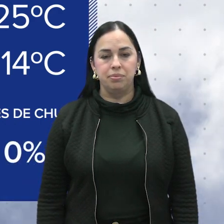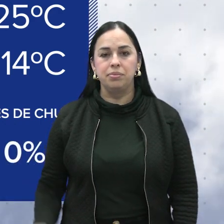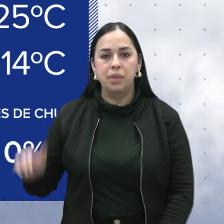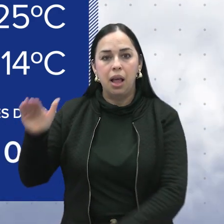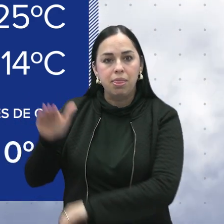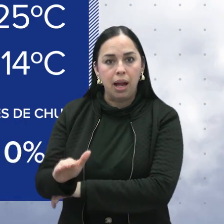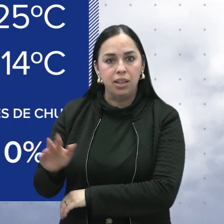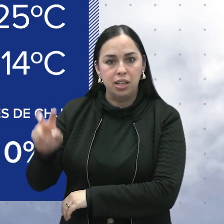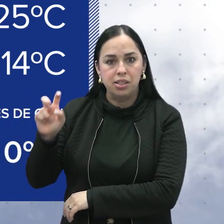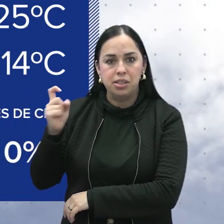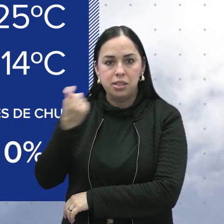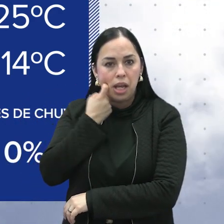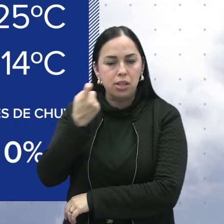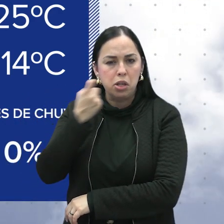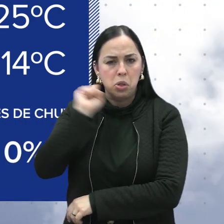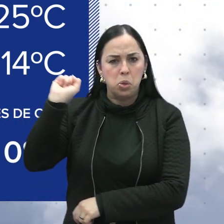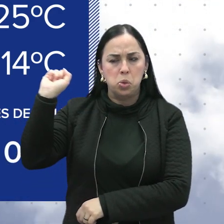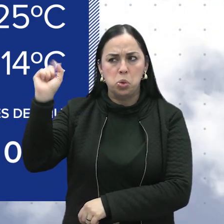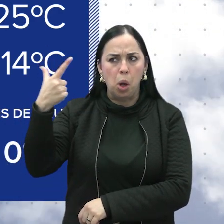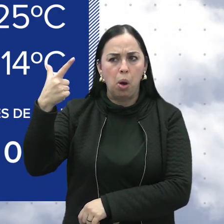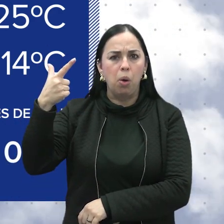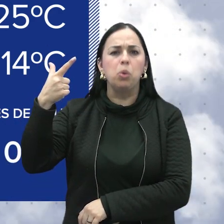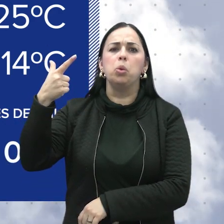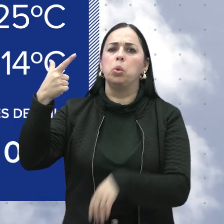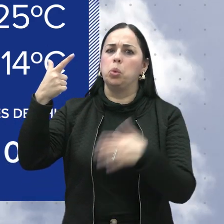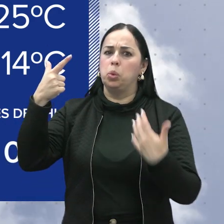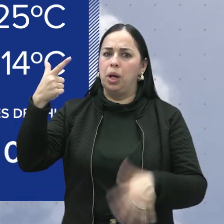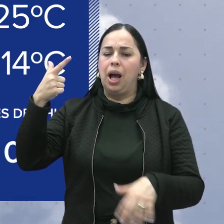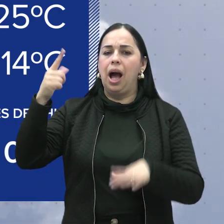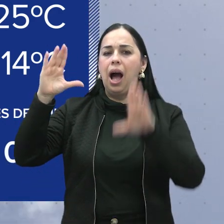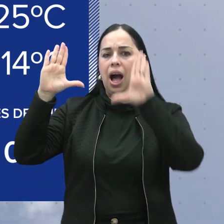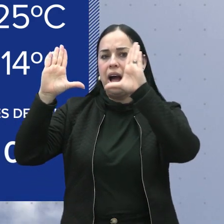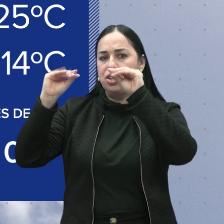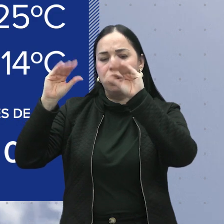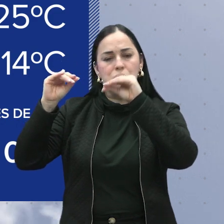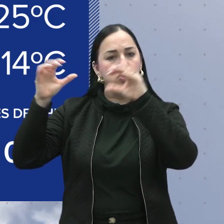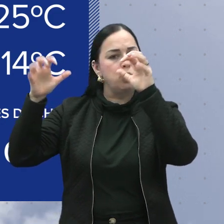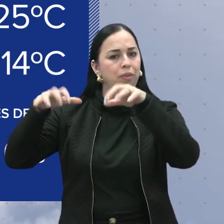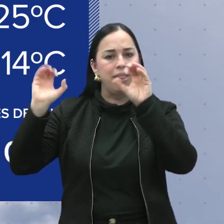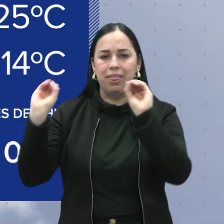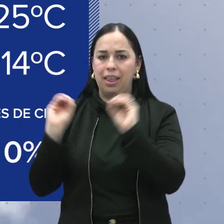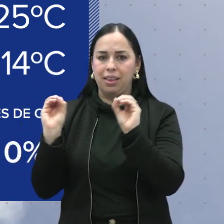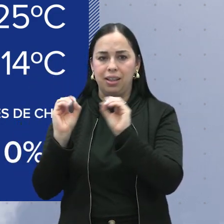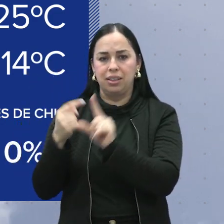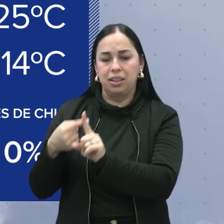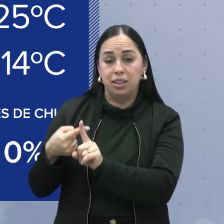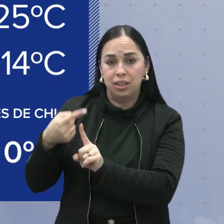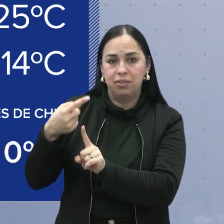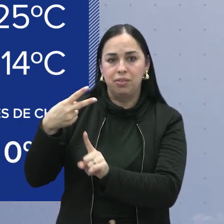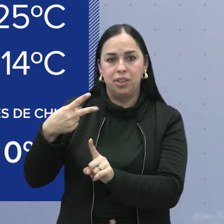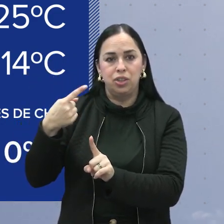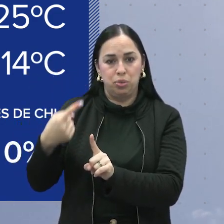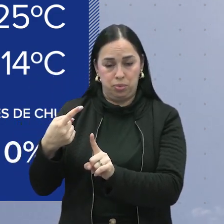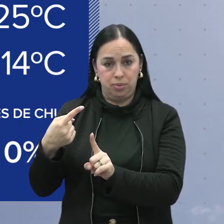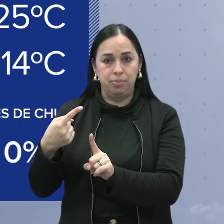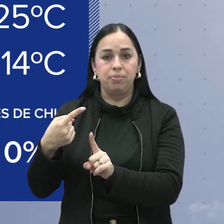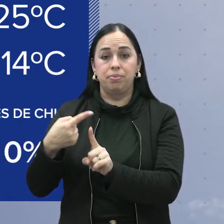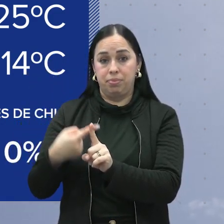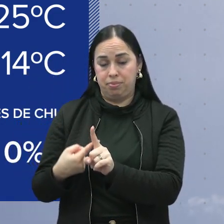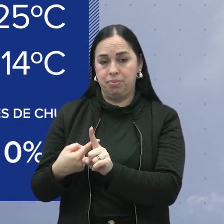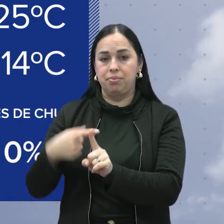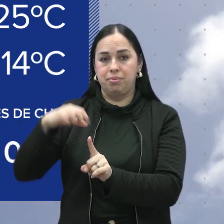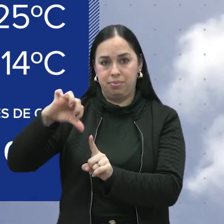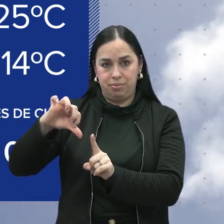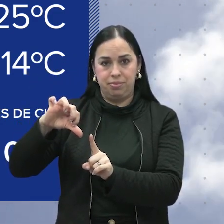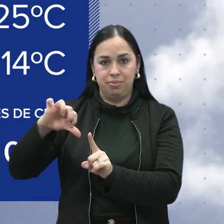A tarde desta sexta-feira será de sol com tempo aberto. À noite, sem previsão de chuva. A máxima esperada será de 21